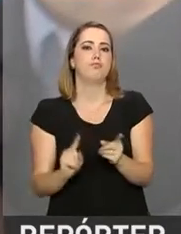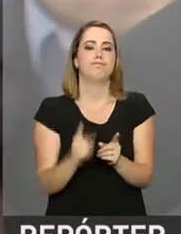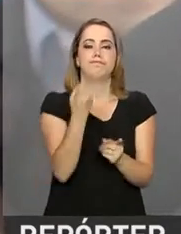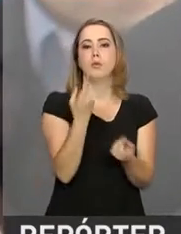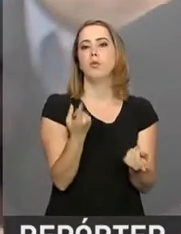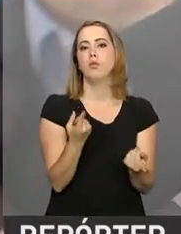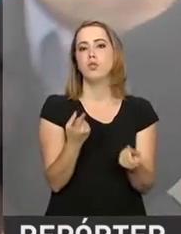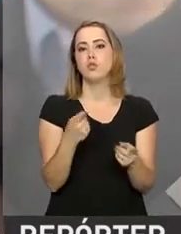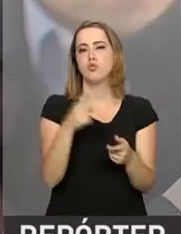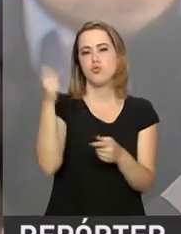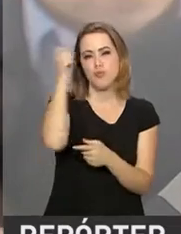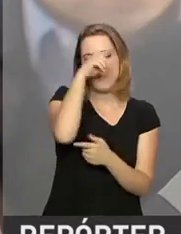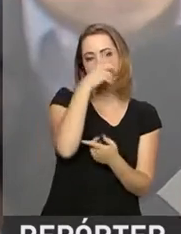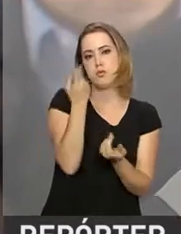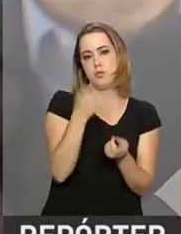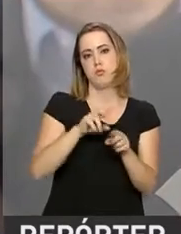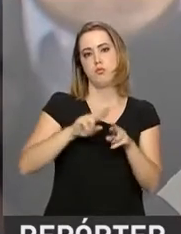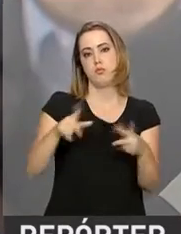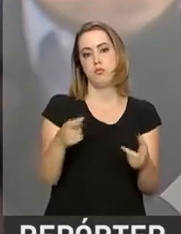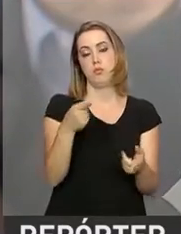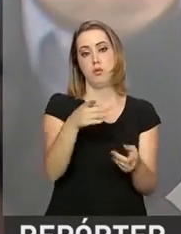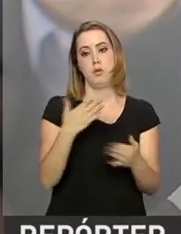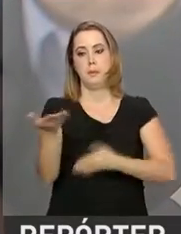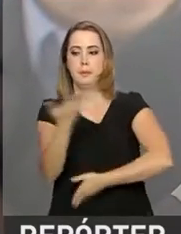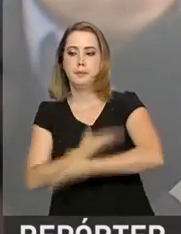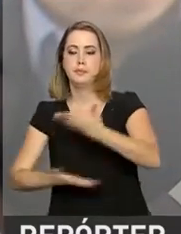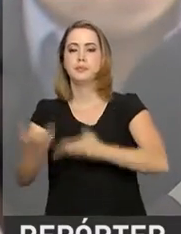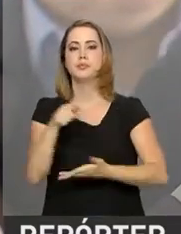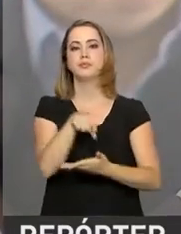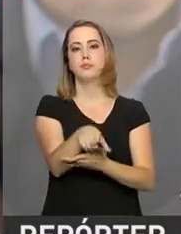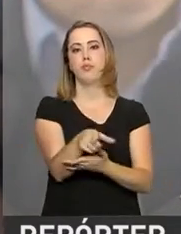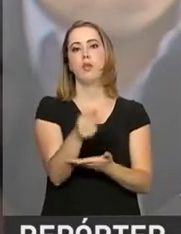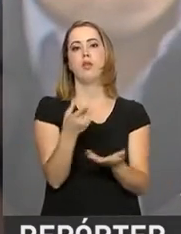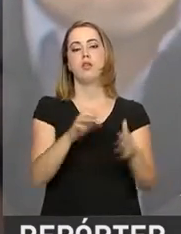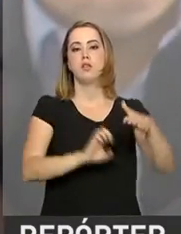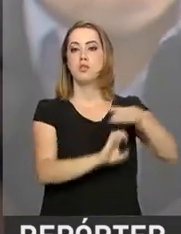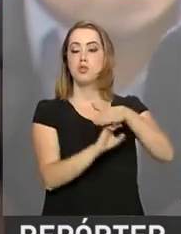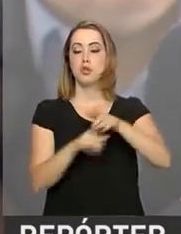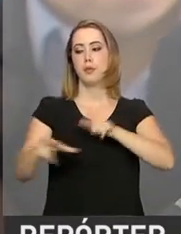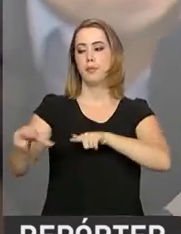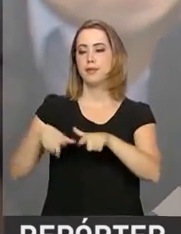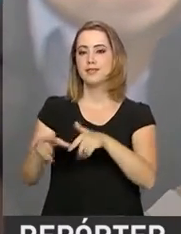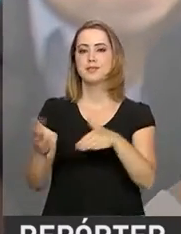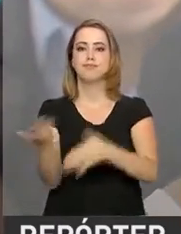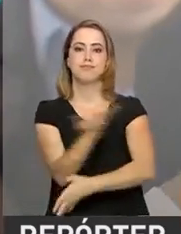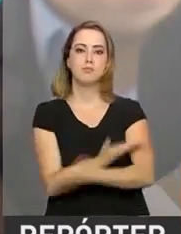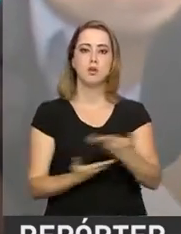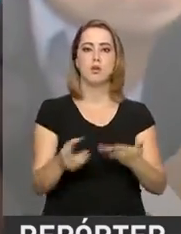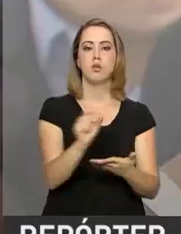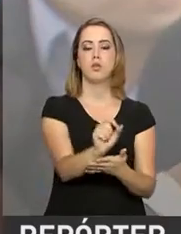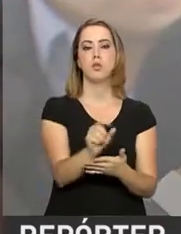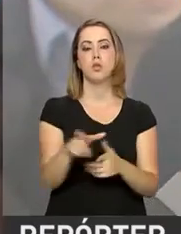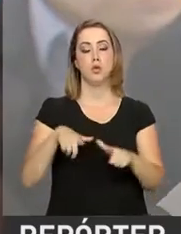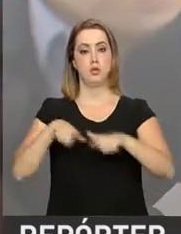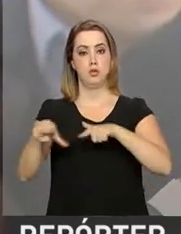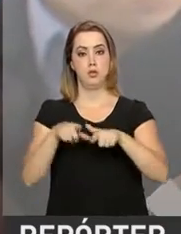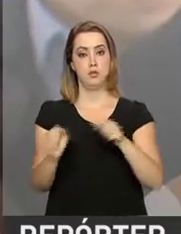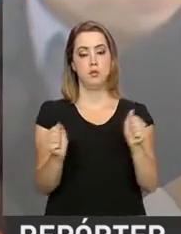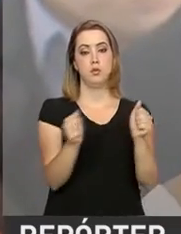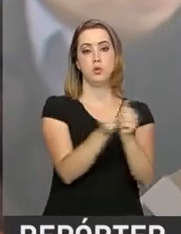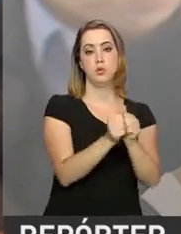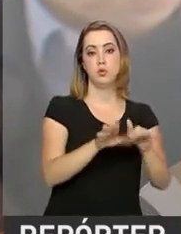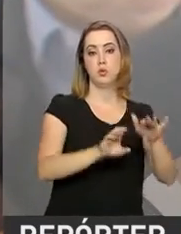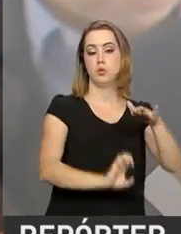esse espaço que nós teremos como governo de mediar essa relação. As principais instituições que vão estar discutindo isso são os trabalhadores, né,